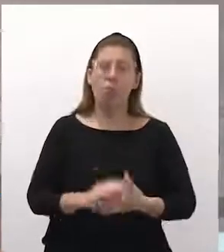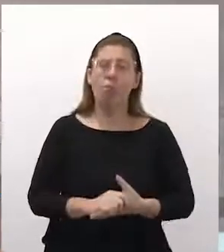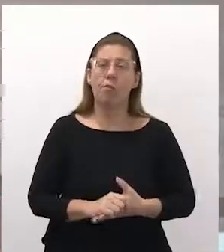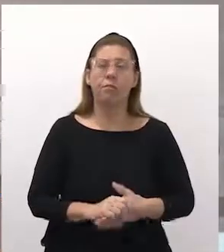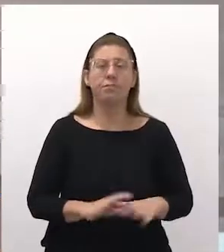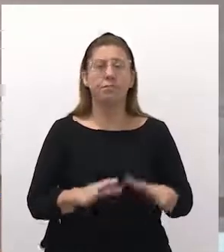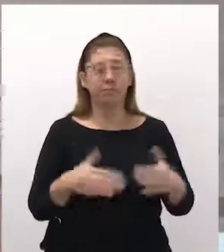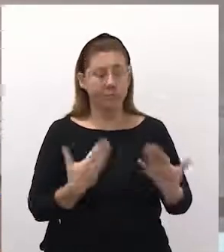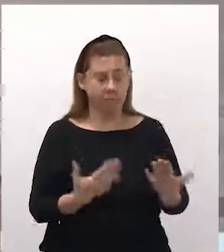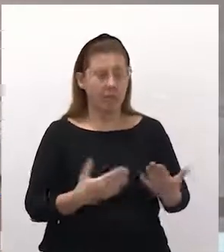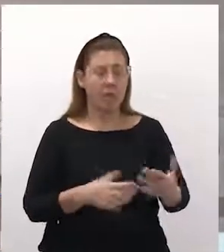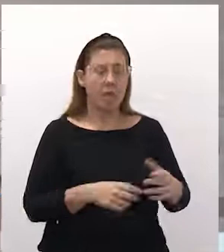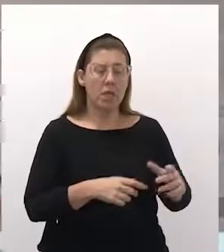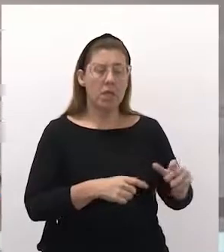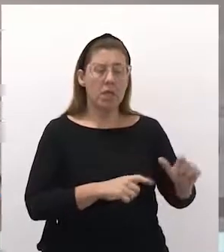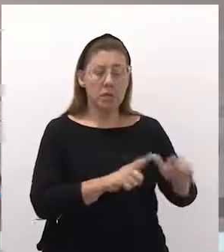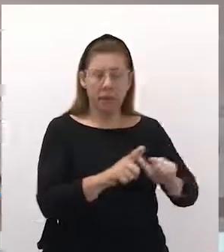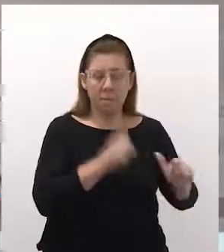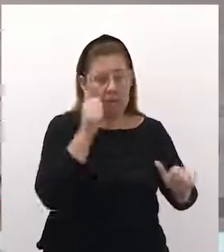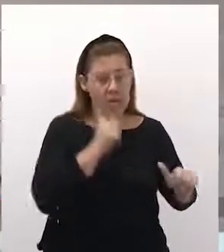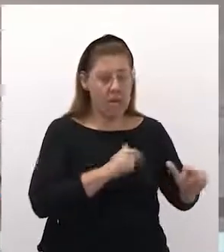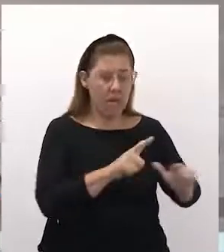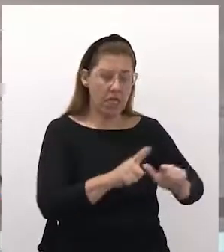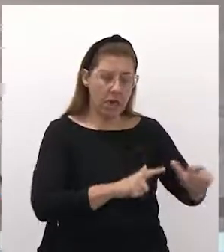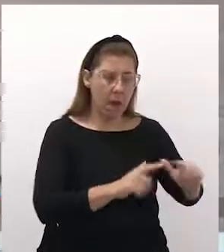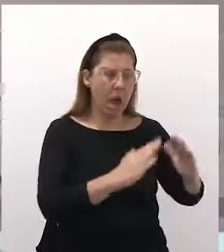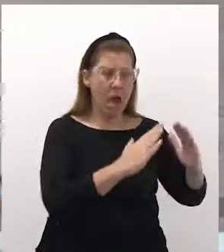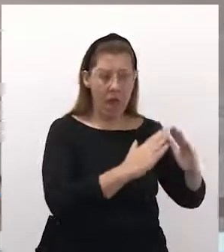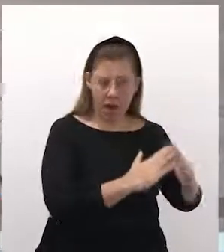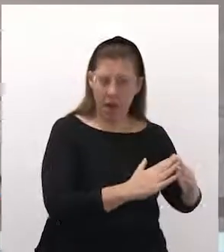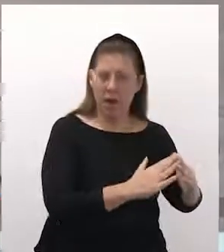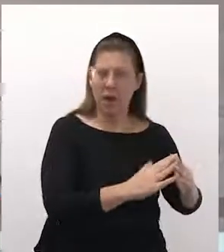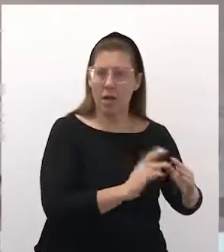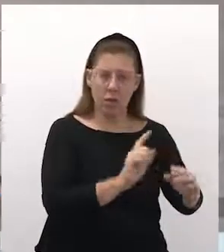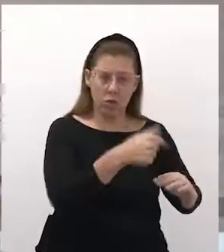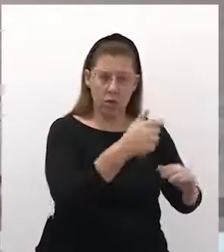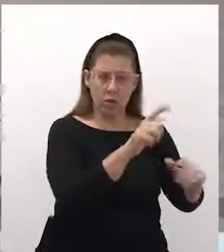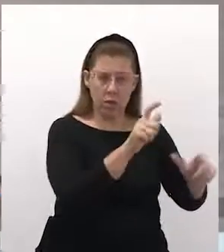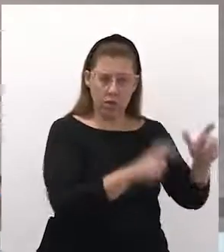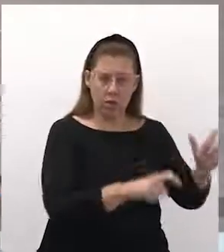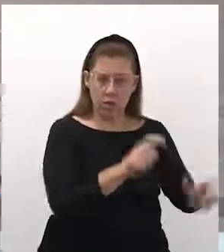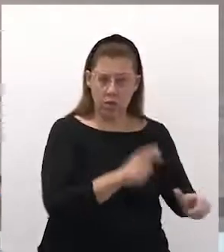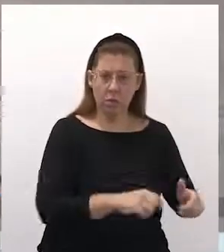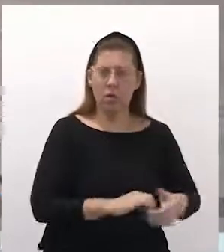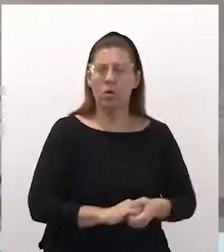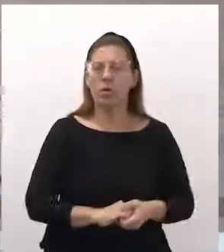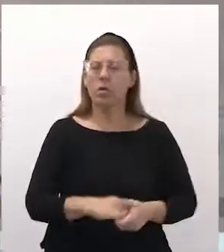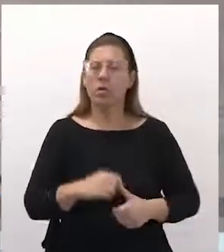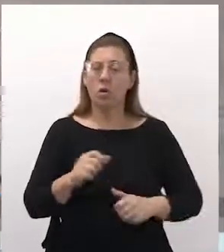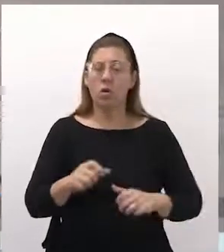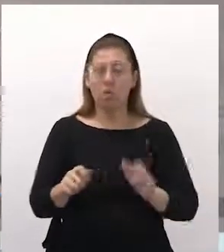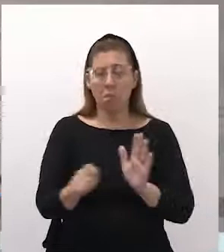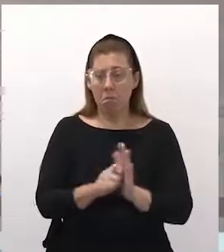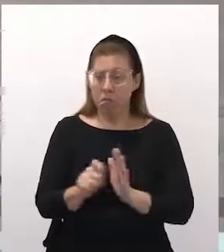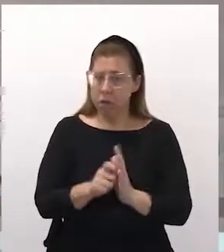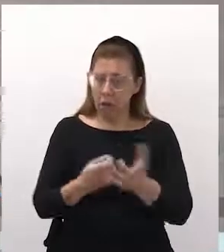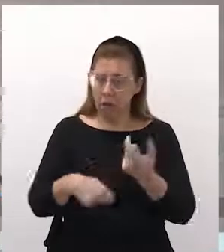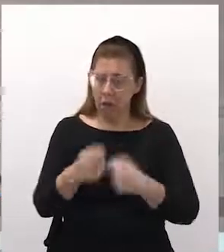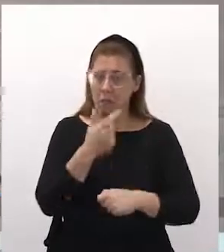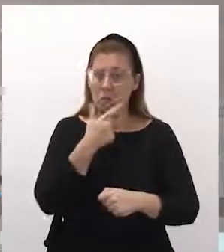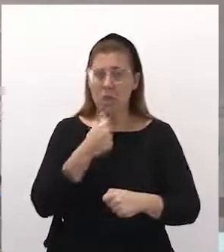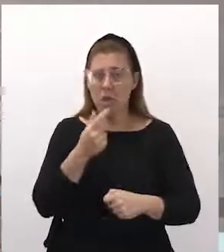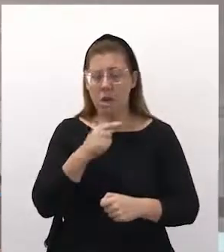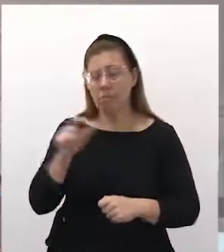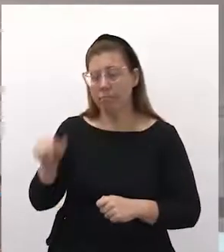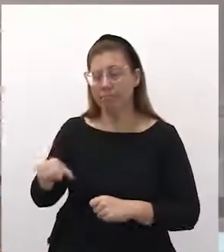quanto o tráfico, eles são muito vinculados a essa dificuldade financeira que obriga a lei, mas tem muitos outros fatores, tá?